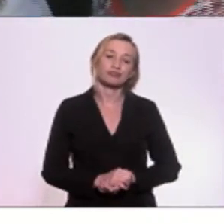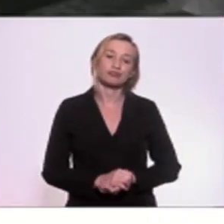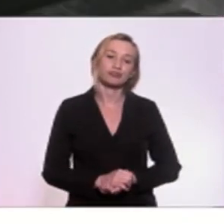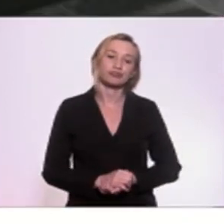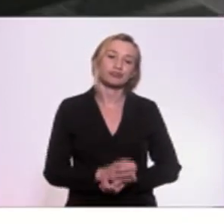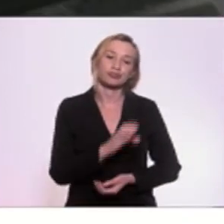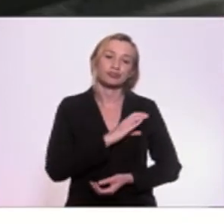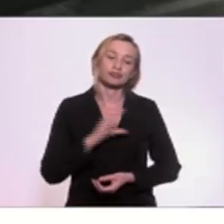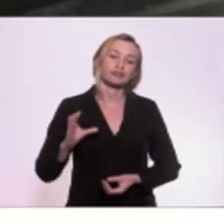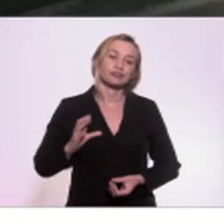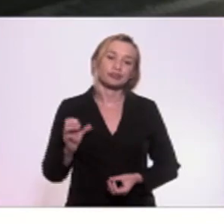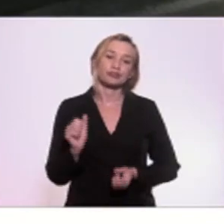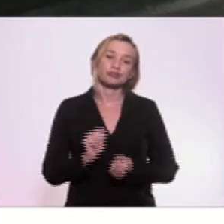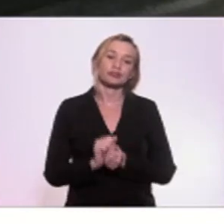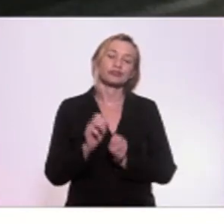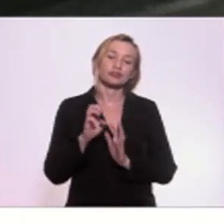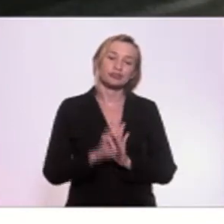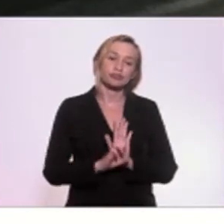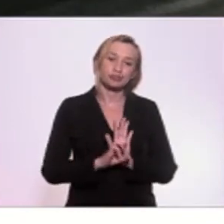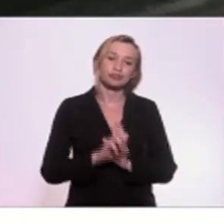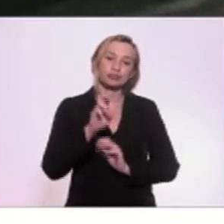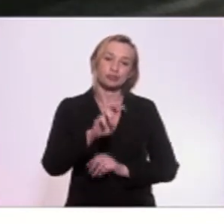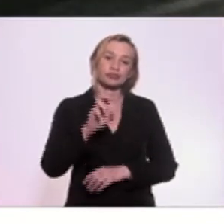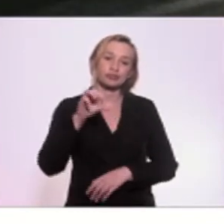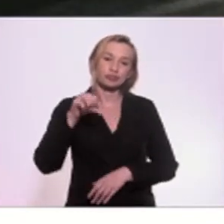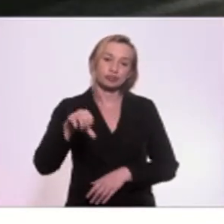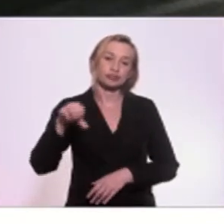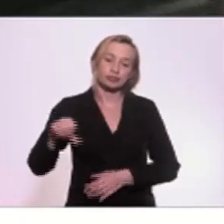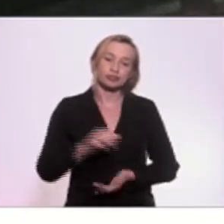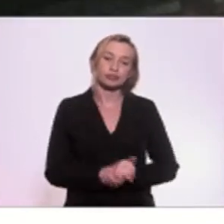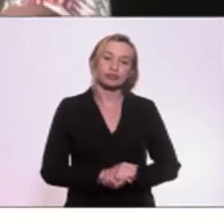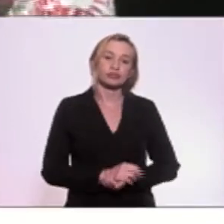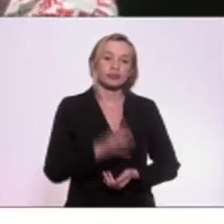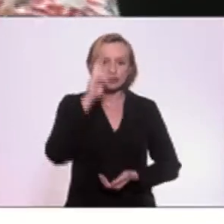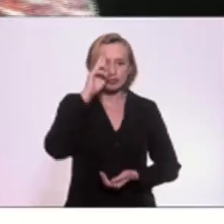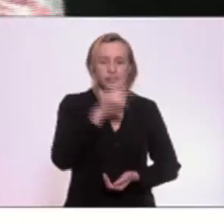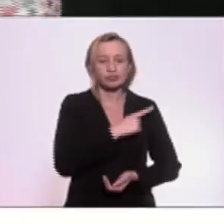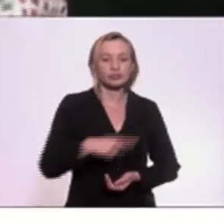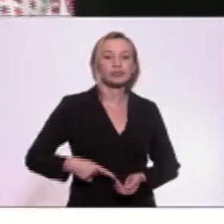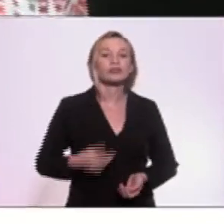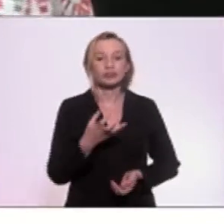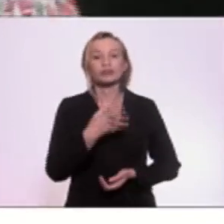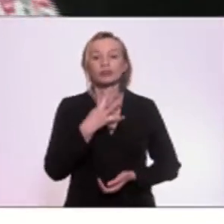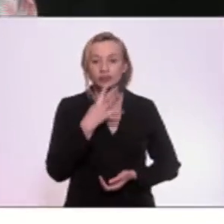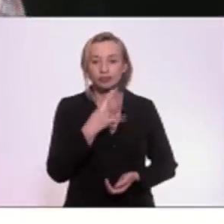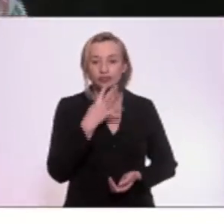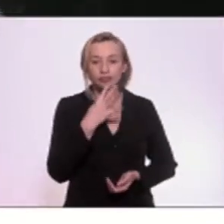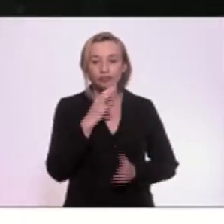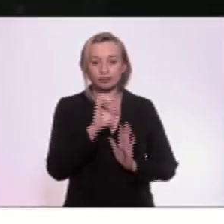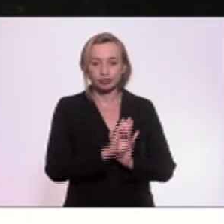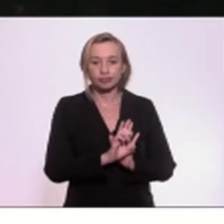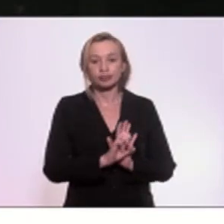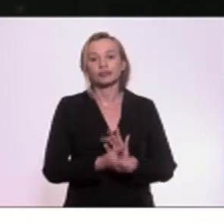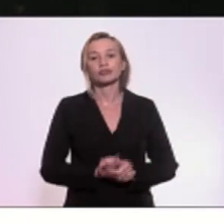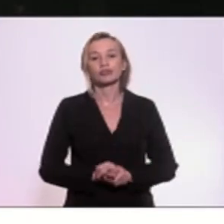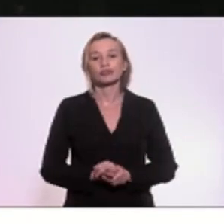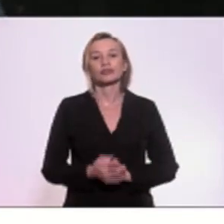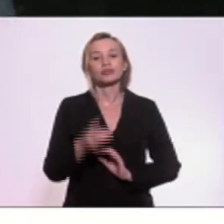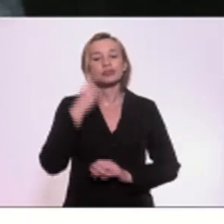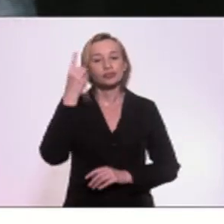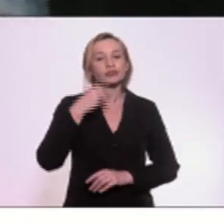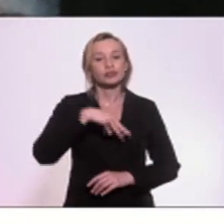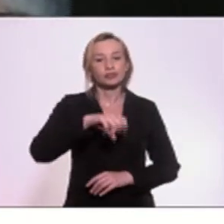Pela constitucionalidade com emendas, esse o 599. Senhor presidente, eu quero conhecer as emendas. Deputado Max,